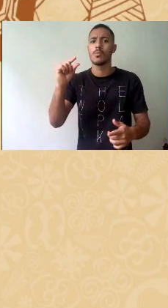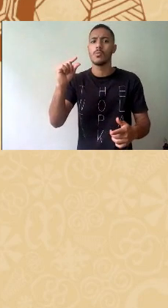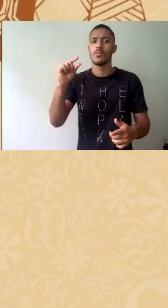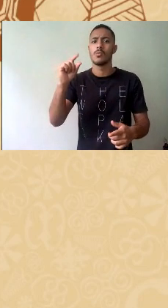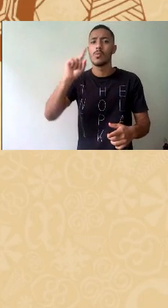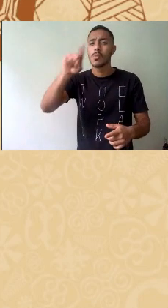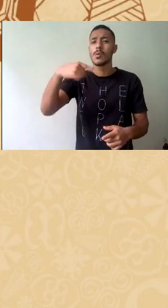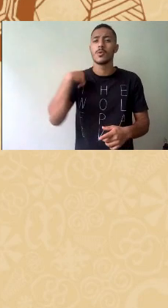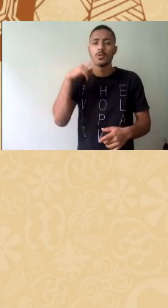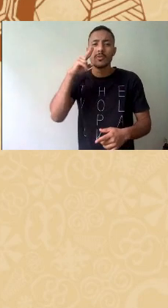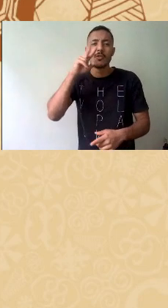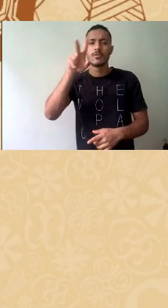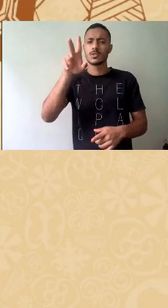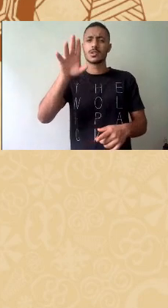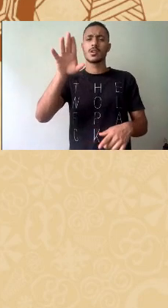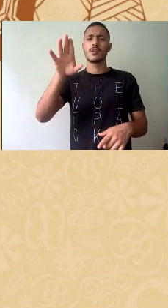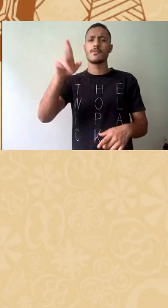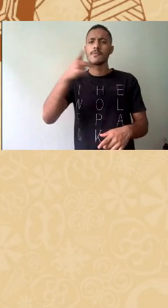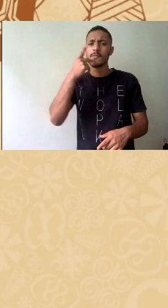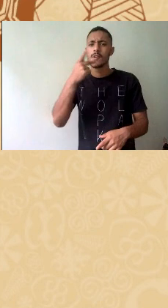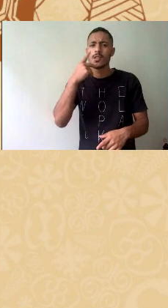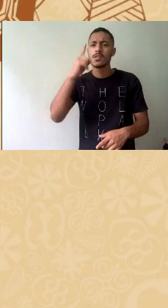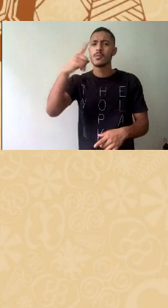fala, depois desse vídeo que foi